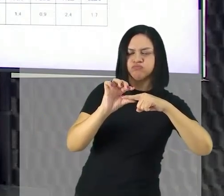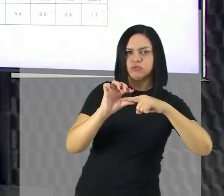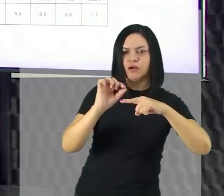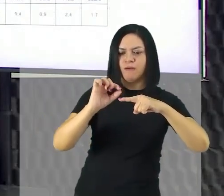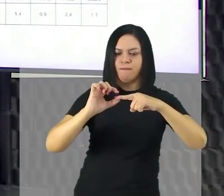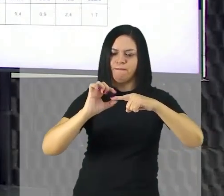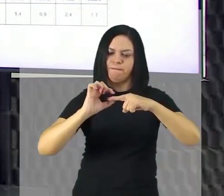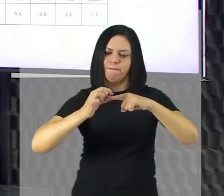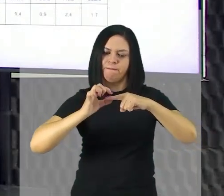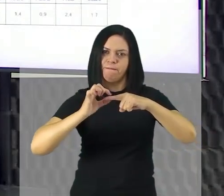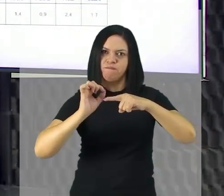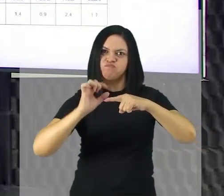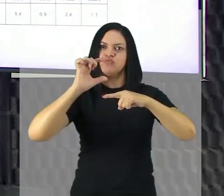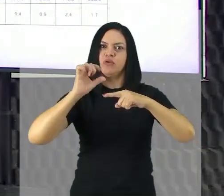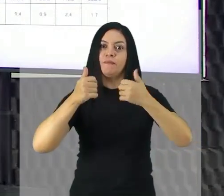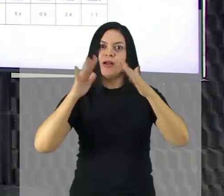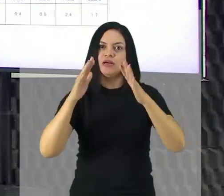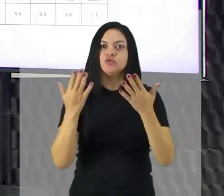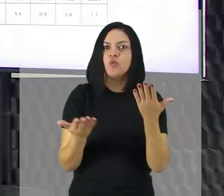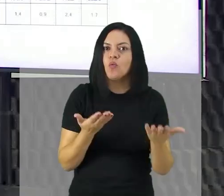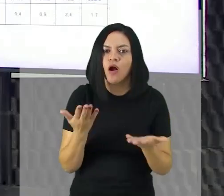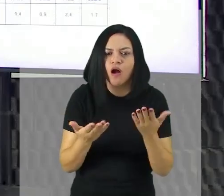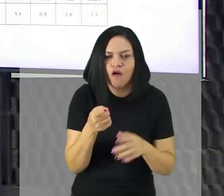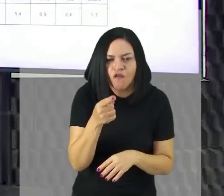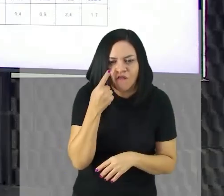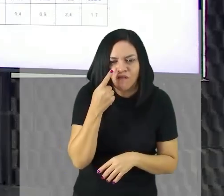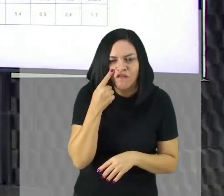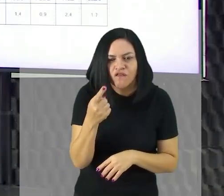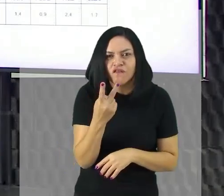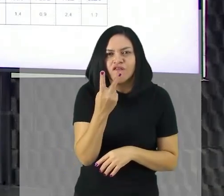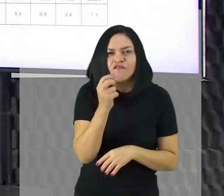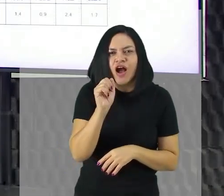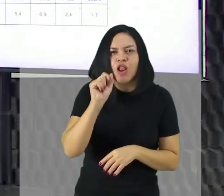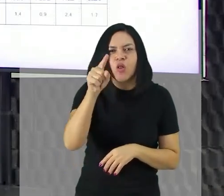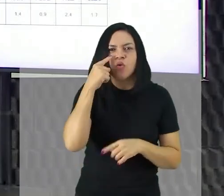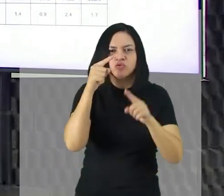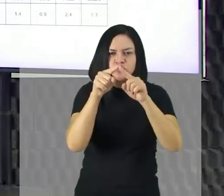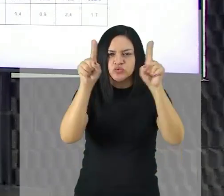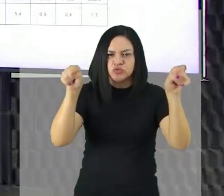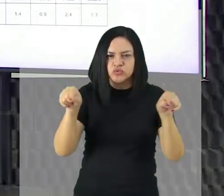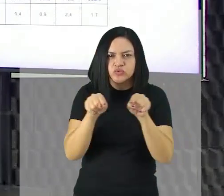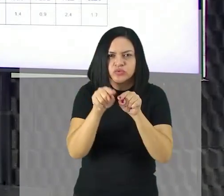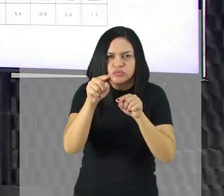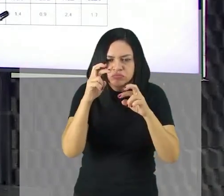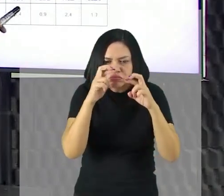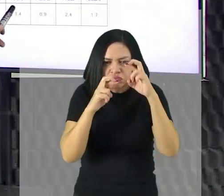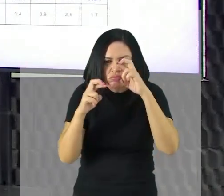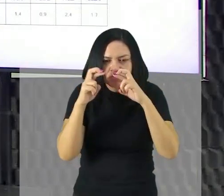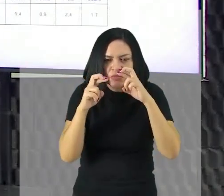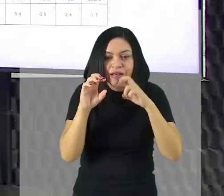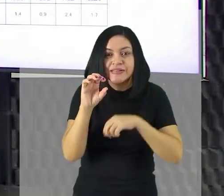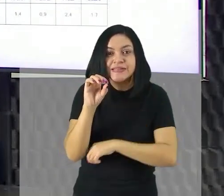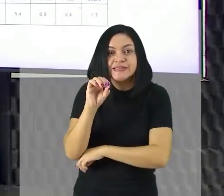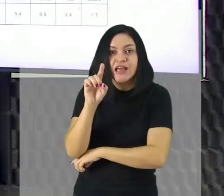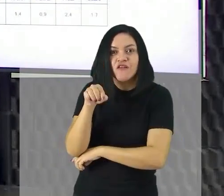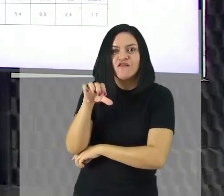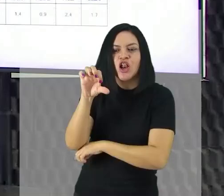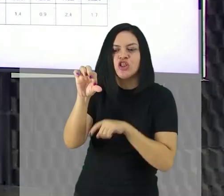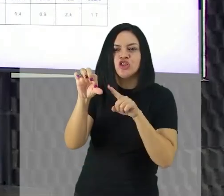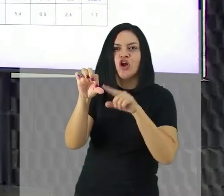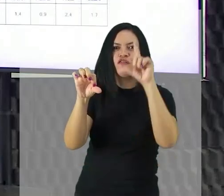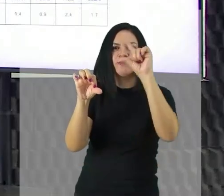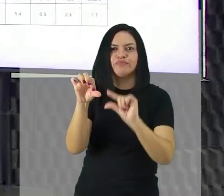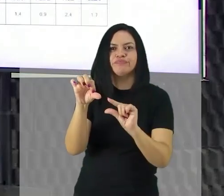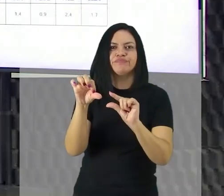para a porca. Bora ver aqui qual desses valores é o mais baixo de todos. Dê uma olhada na tabelinha, gente. 0,9.